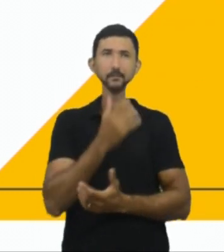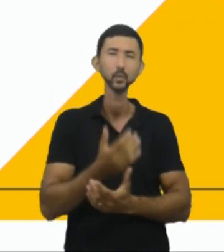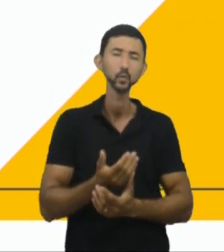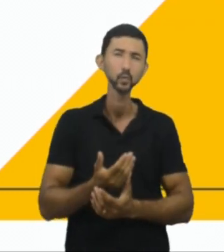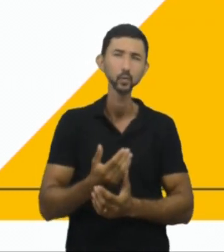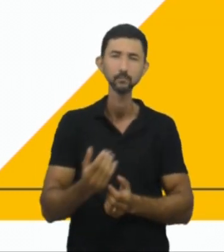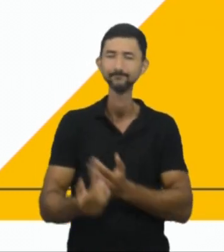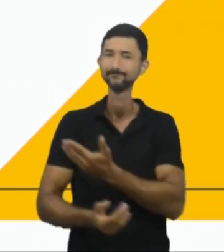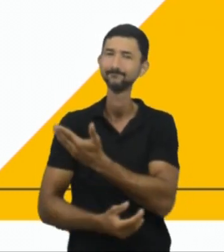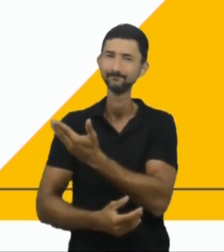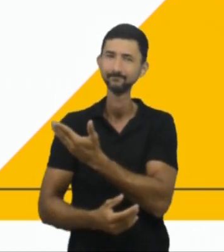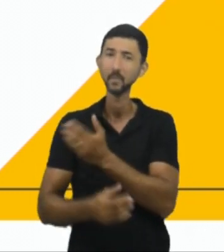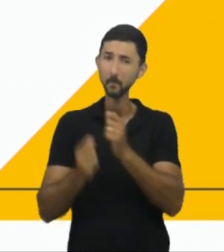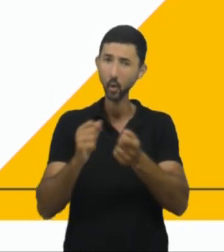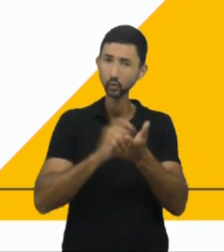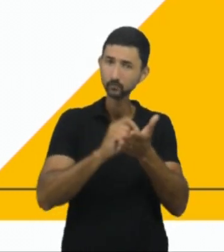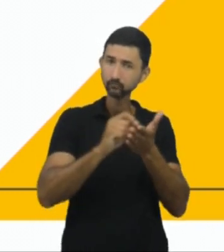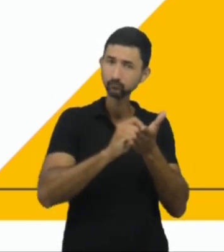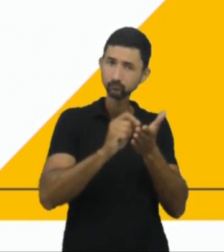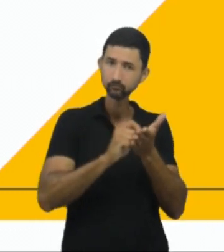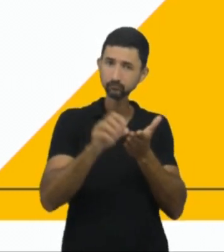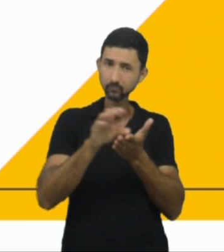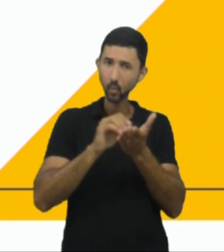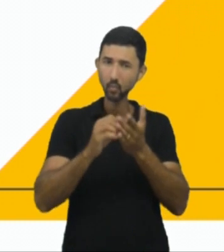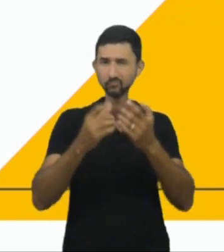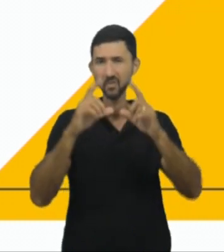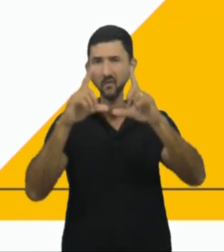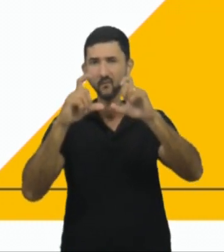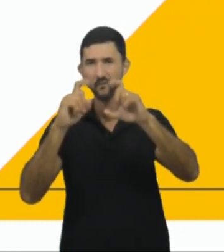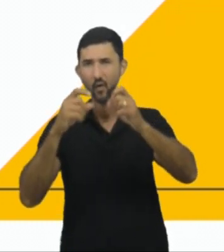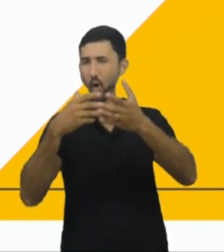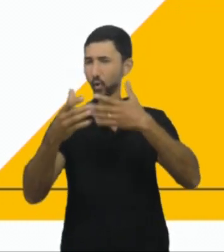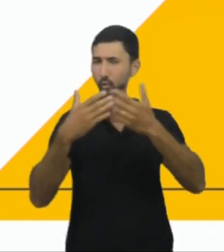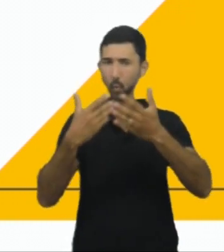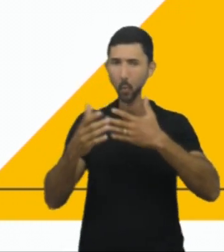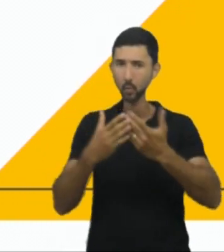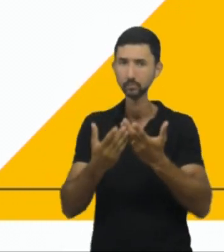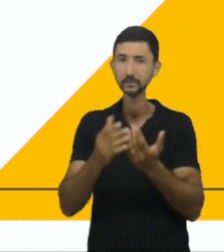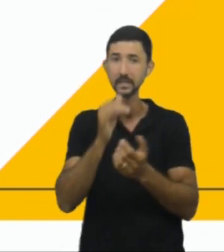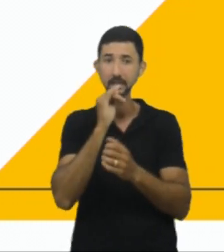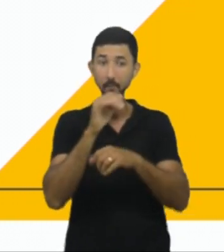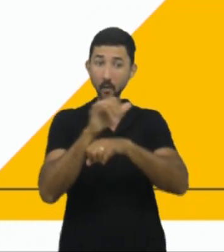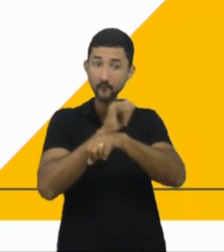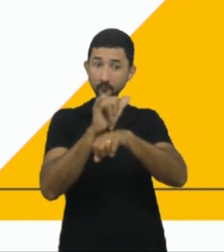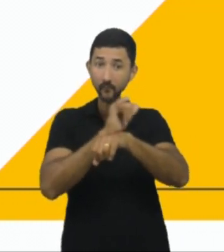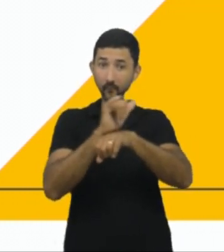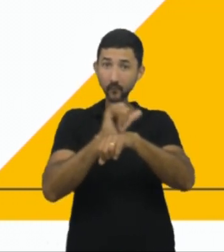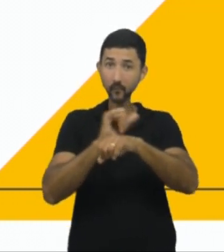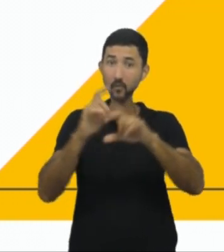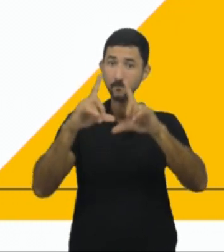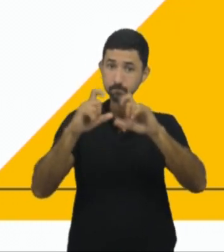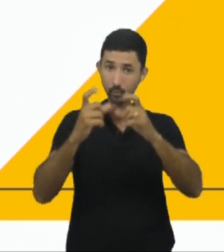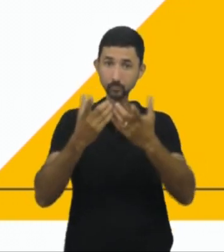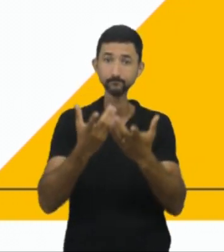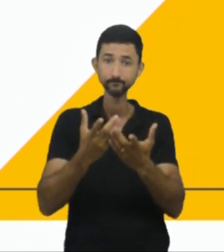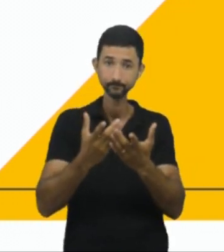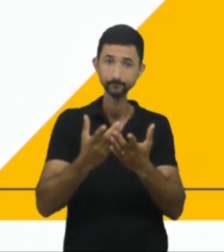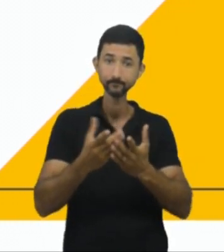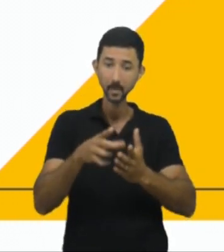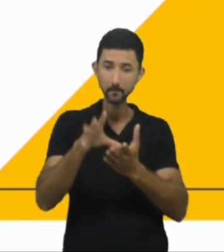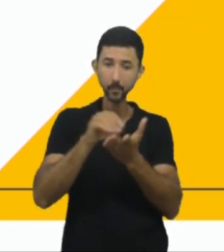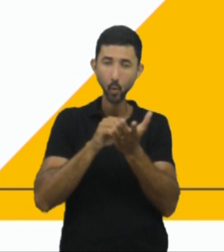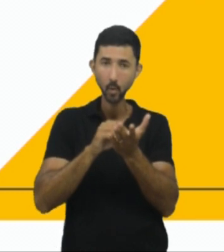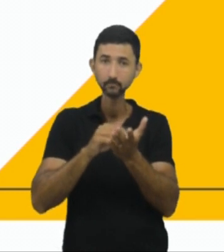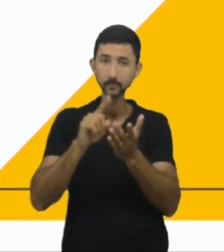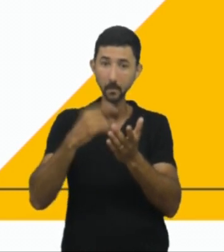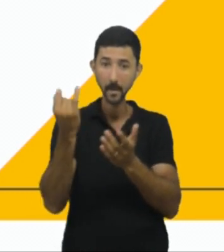ó, e você pode até anotar aí no seu caderno, bater foto, se você estiver assistindo no canal, fazer um print, porque é muito importante você